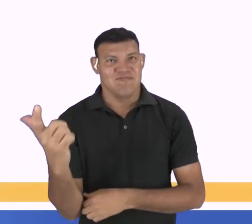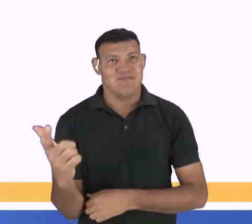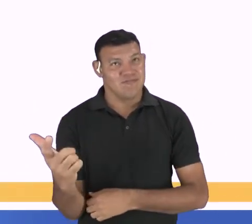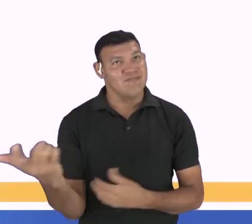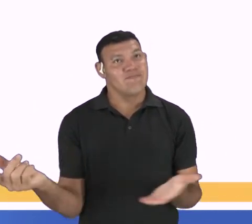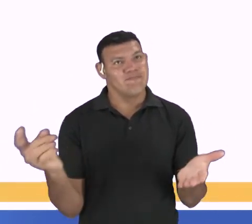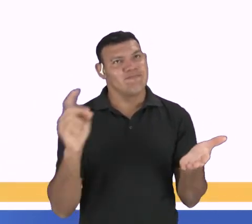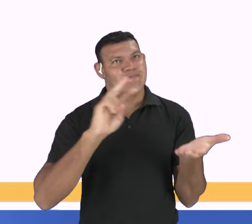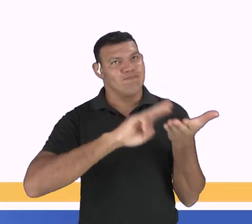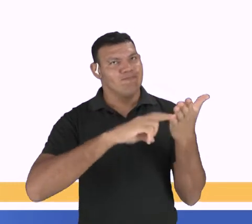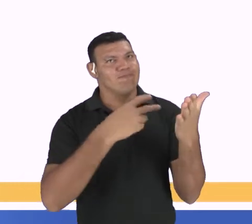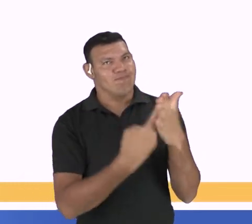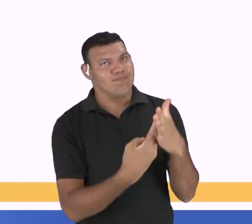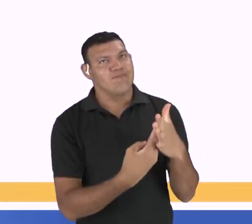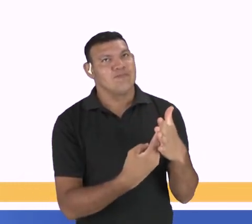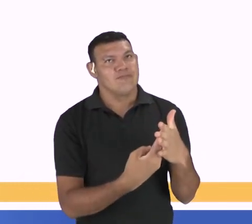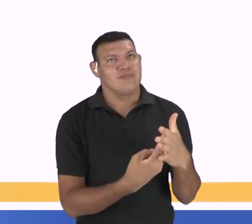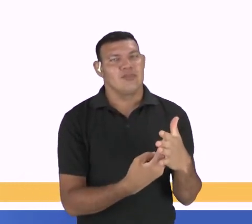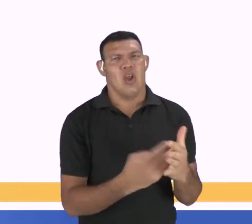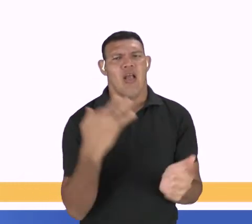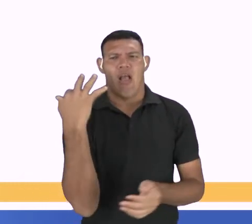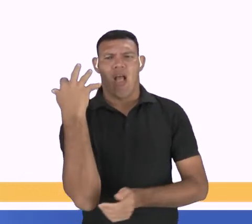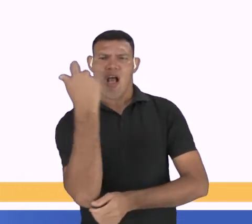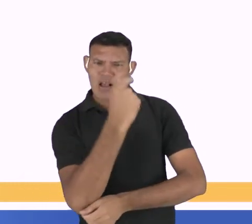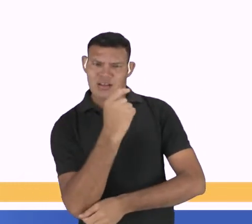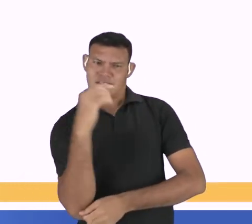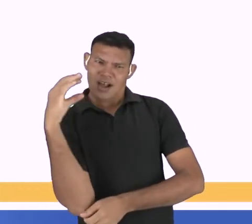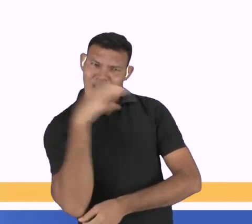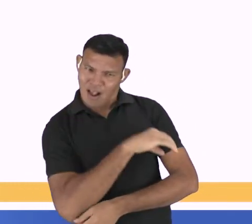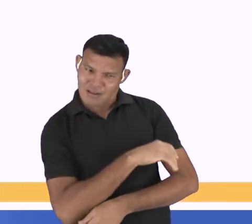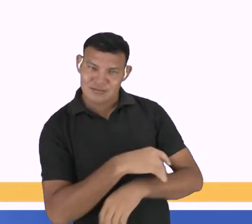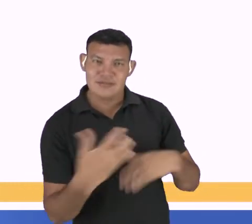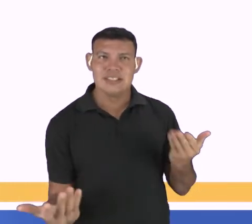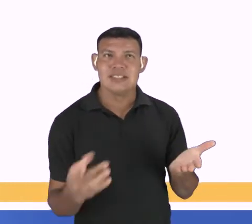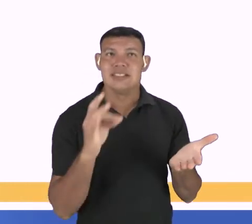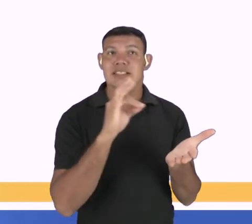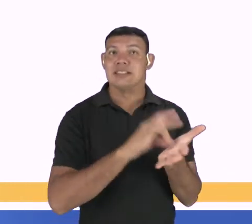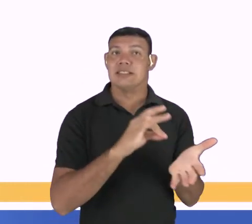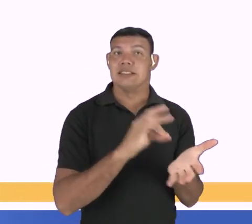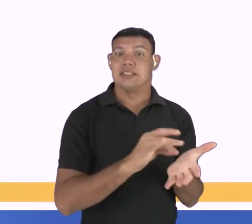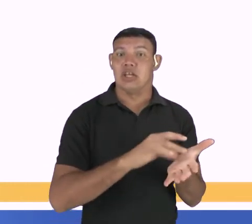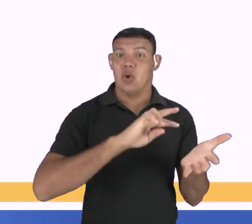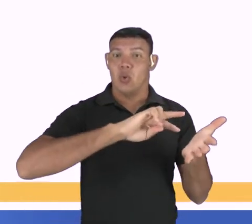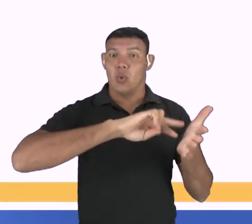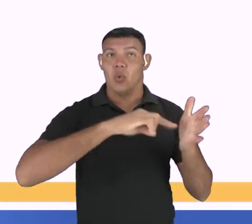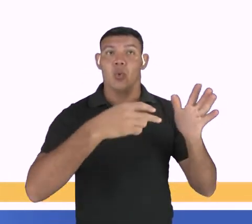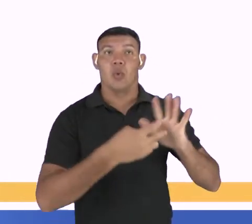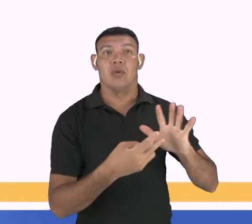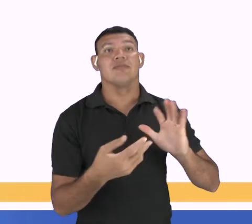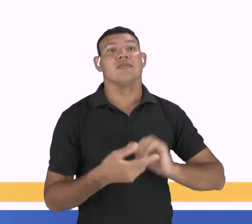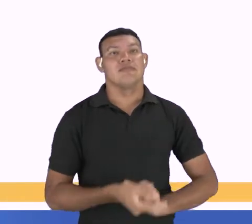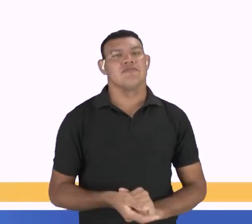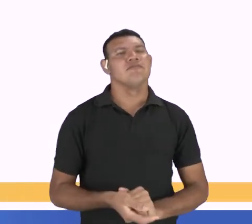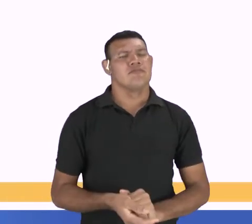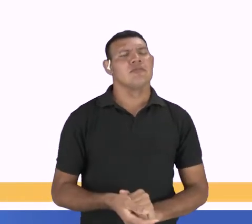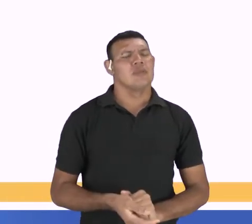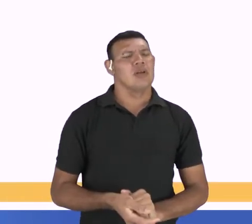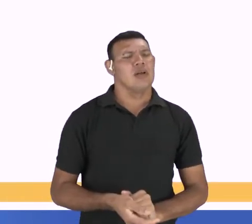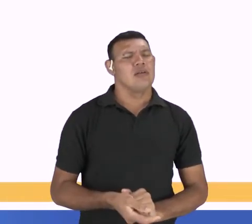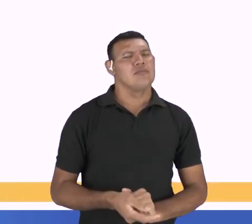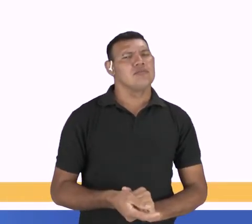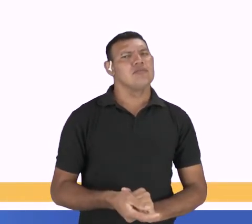da letra, seria isso, né? Linda, rápida. Mas o significado real, em breve. Pretty soon, bem em breve, logo em